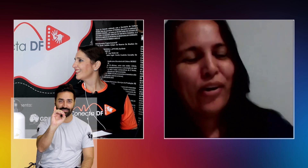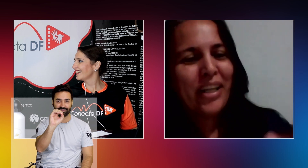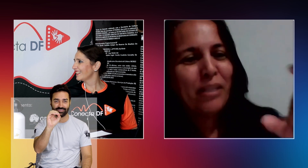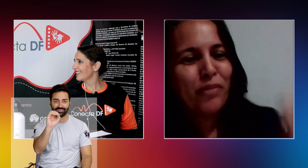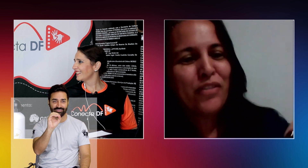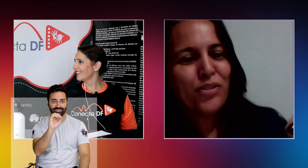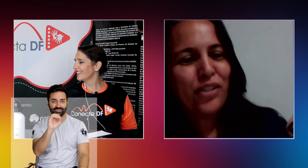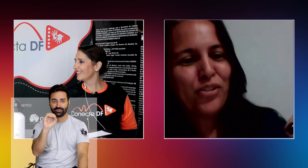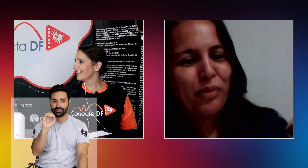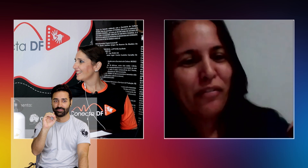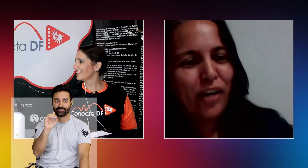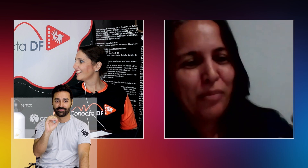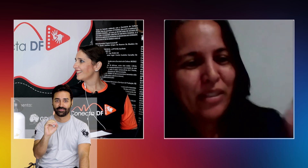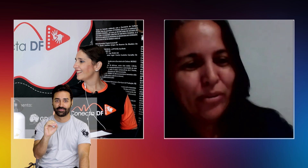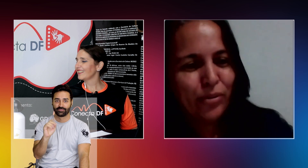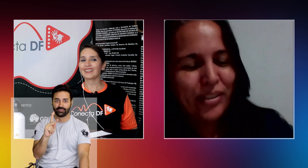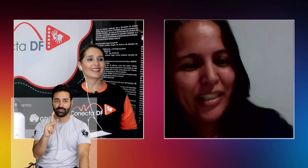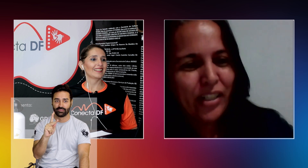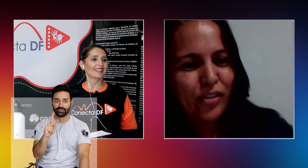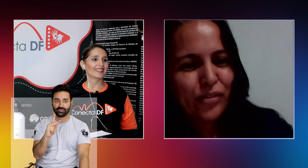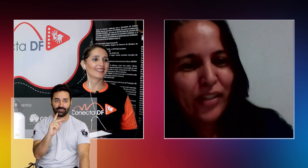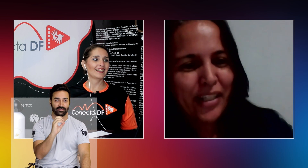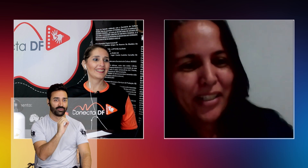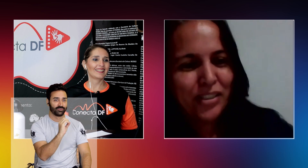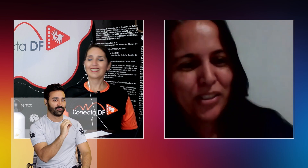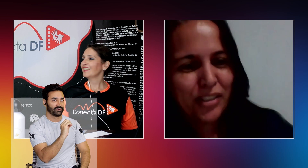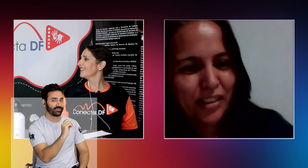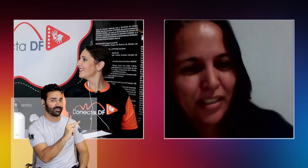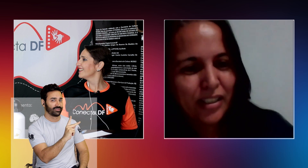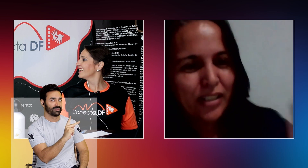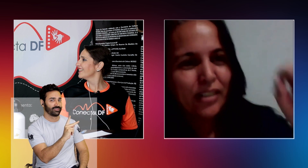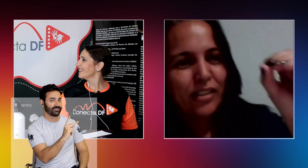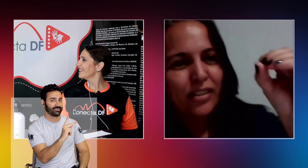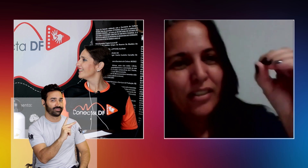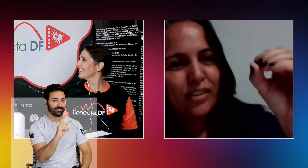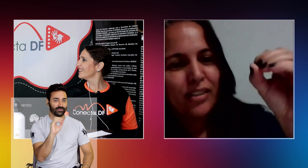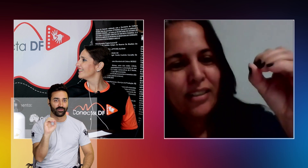ok da professora é de uma forma e do Daniel é diferente.